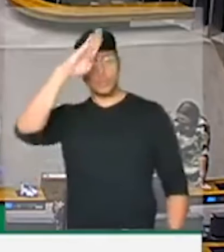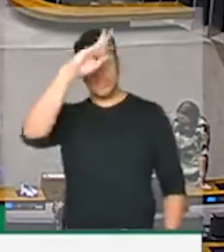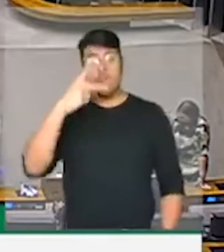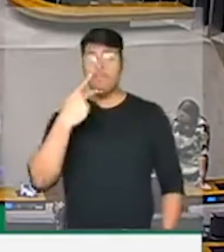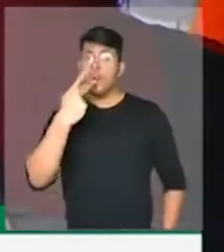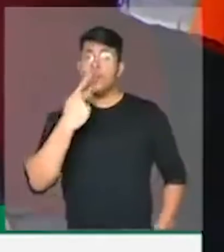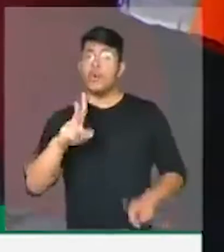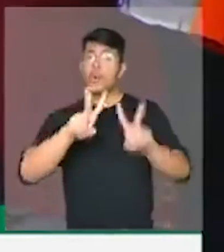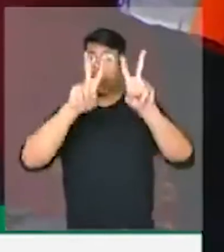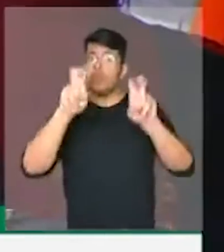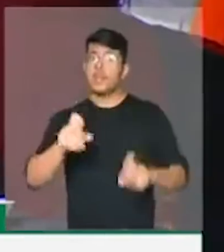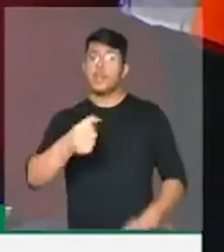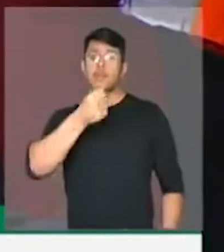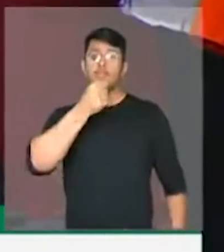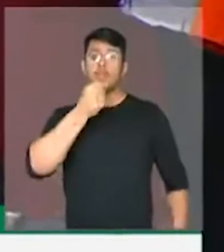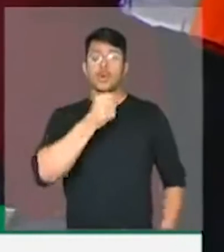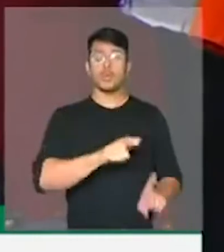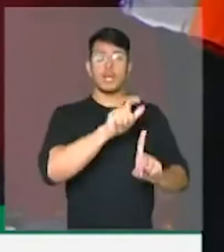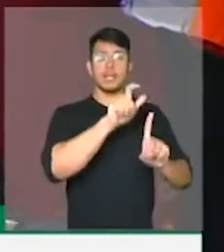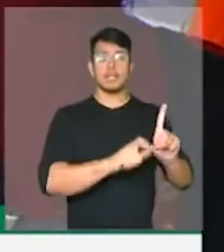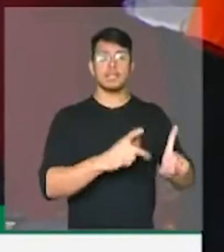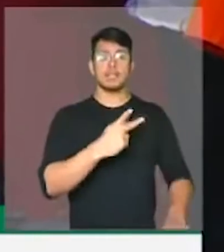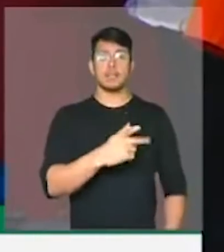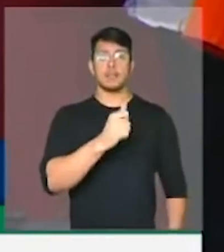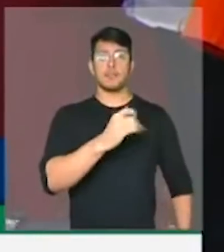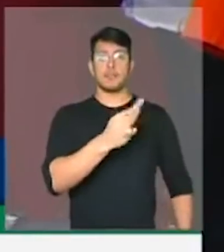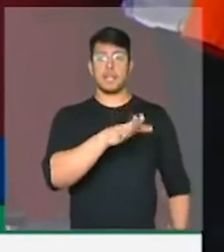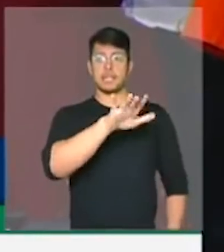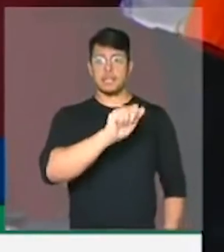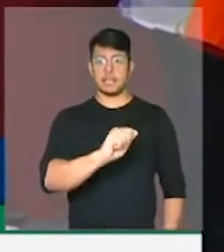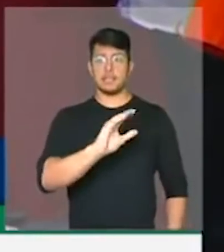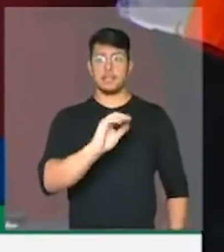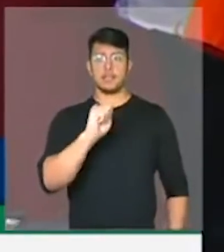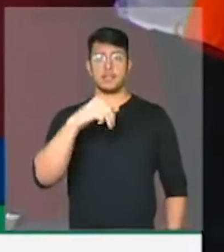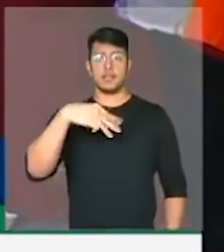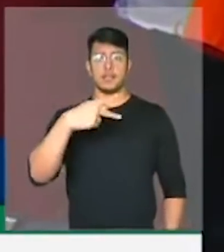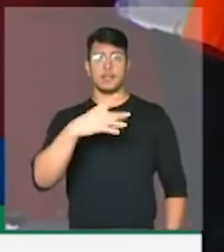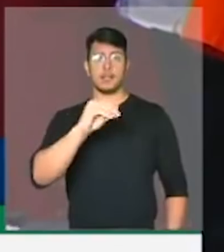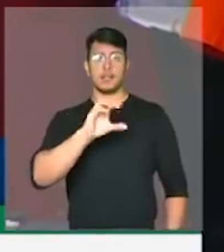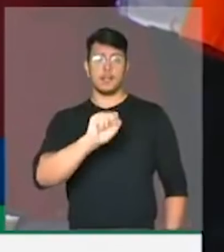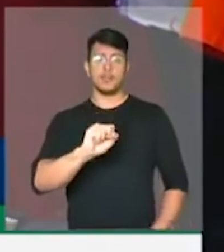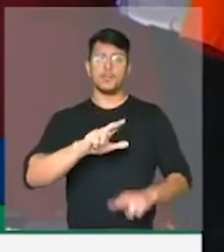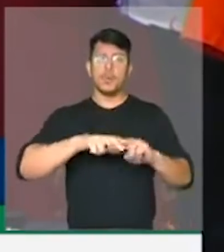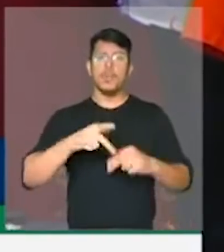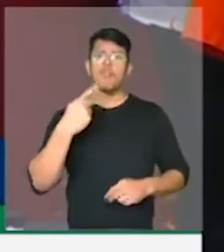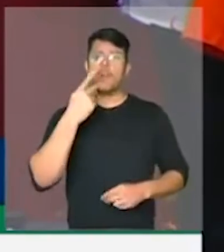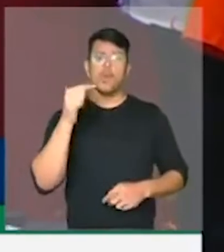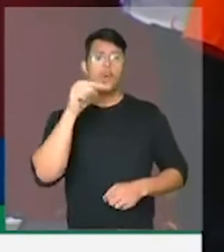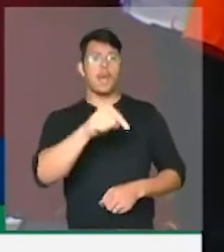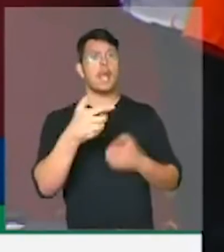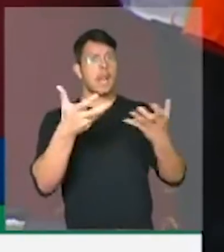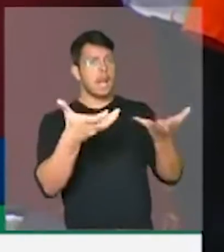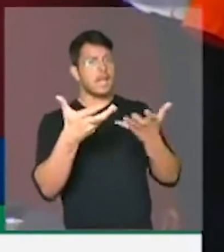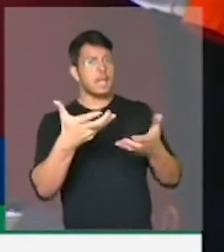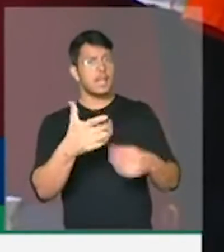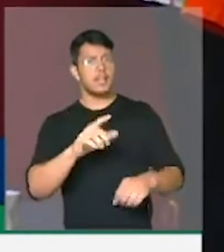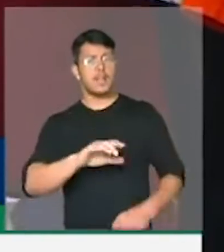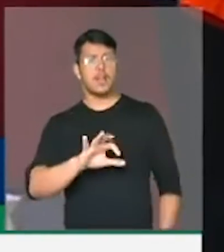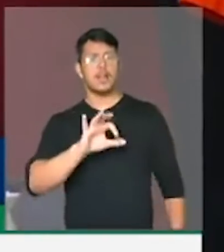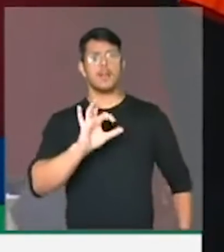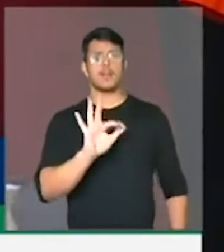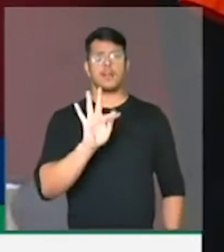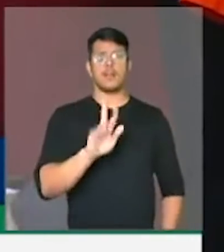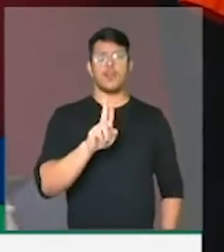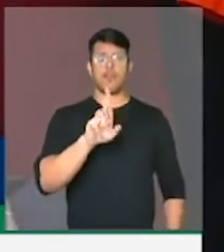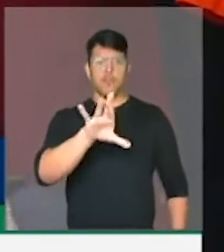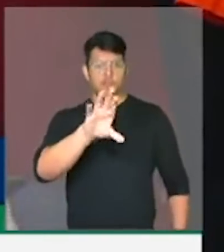Bolsonaro, sobre a jornalista Patrícia Campos Melo, ao dizer que ela queria um furo. Ela queria dar o furo